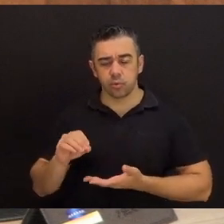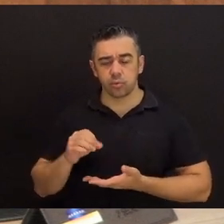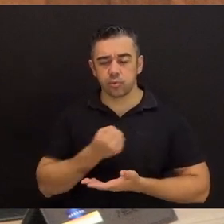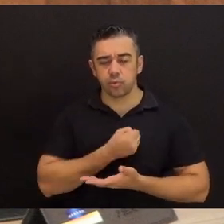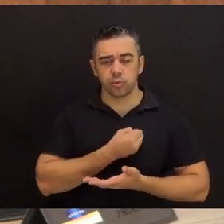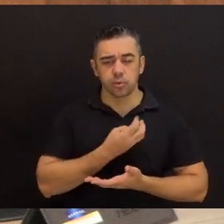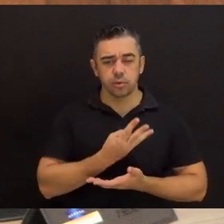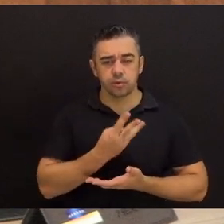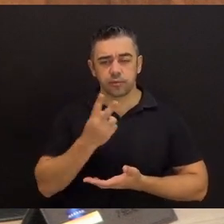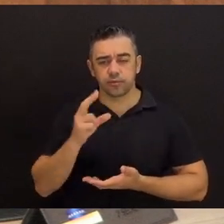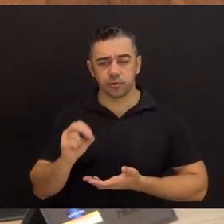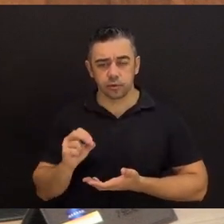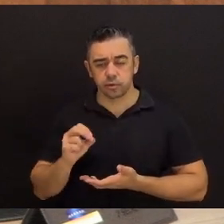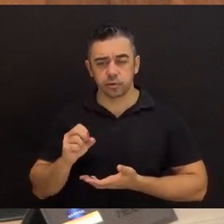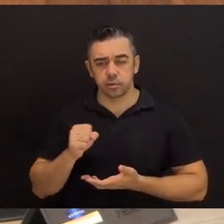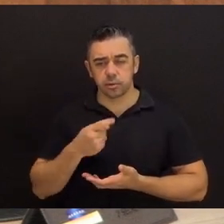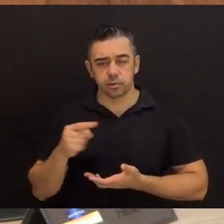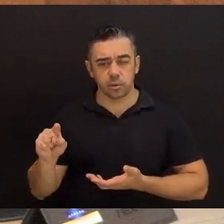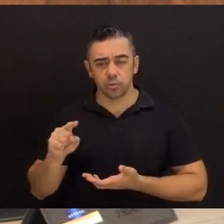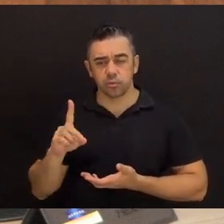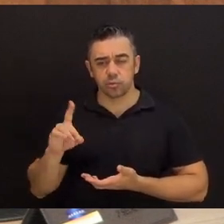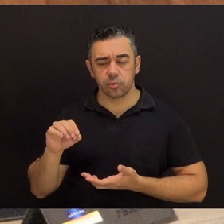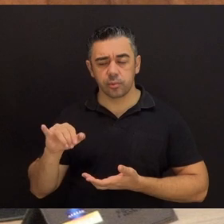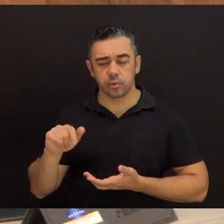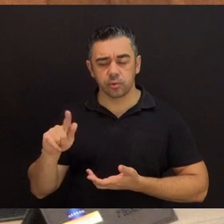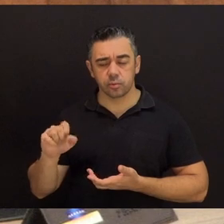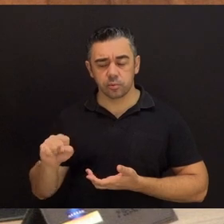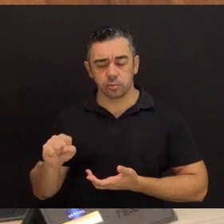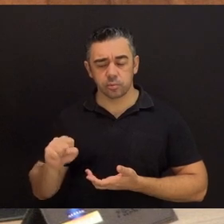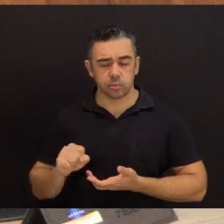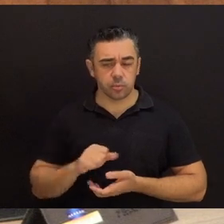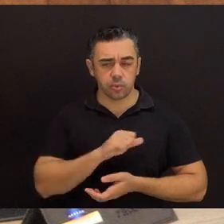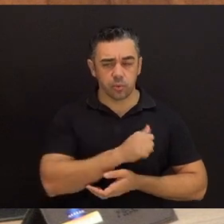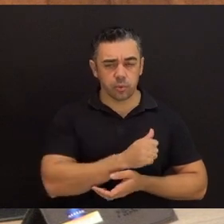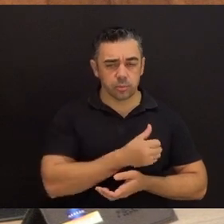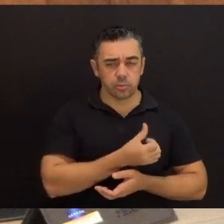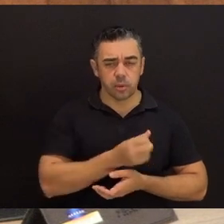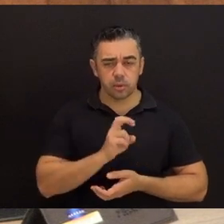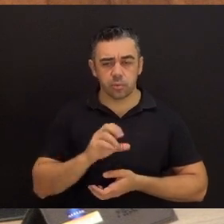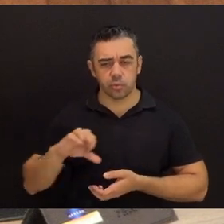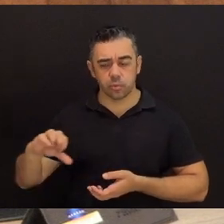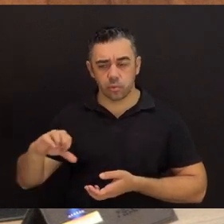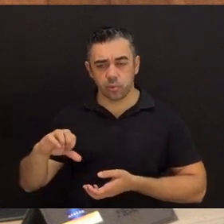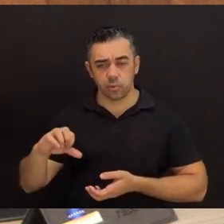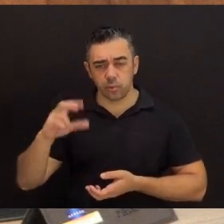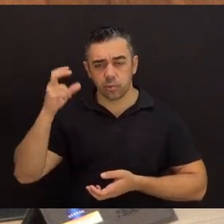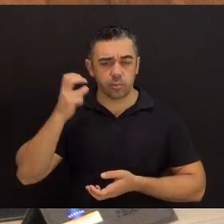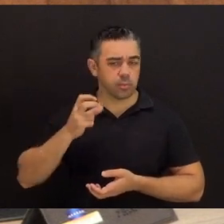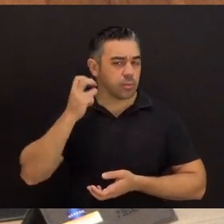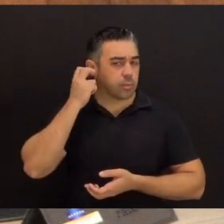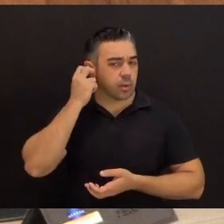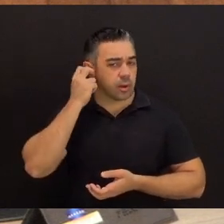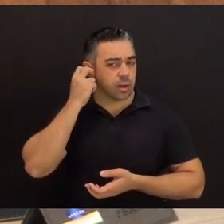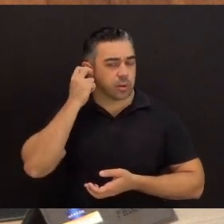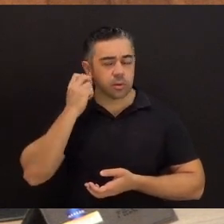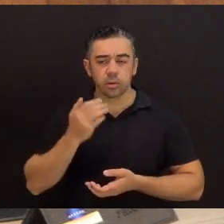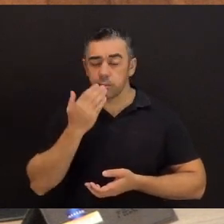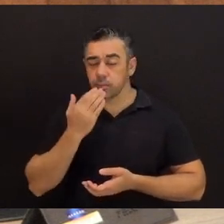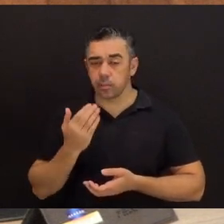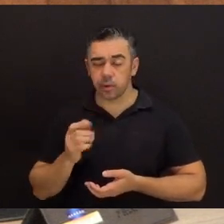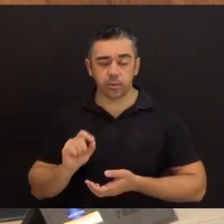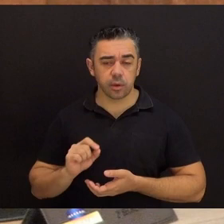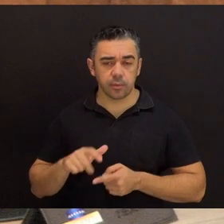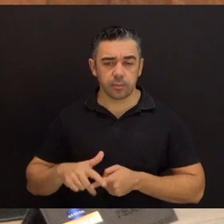São Domingos indicação de número 11659 do vereador Paulinho Maradona que realiza